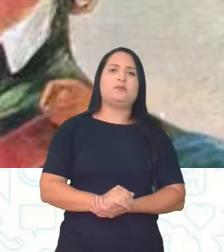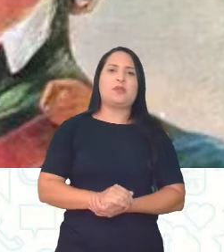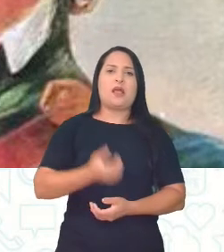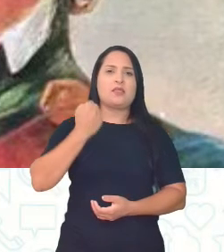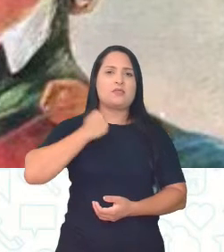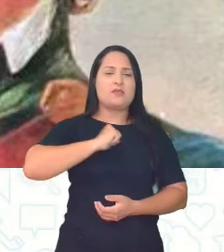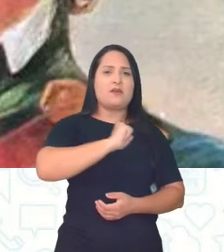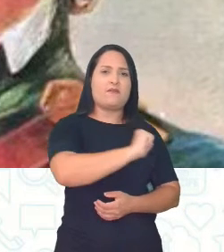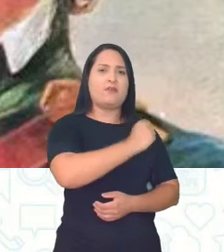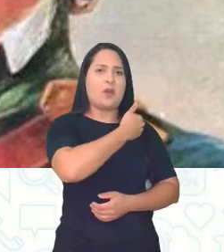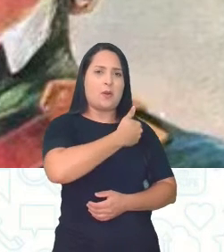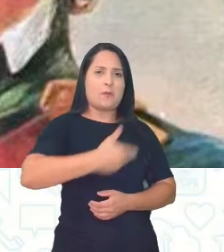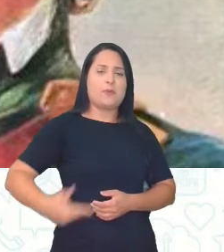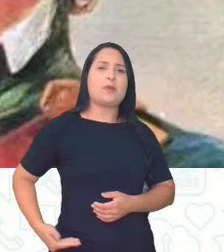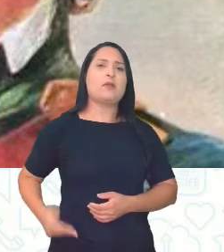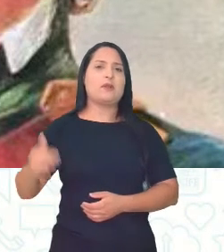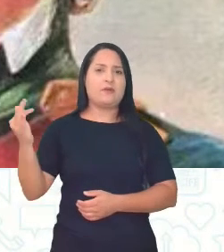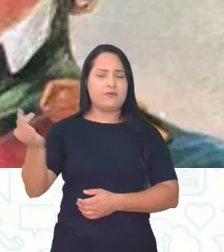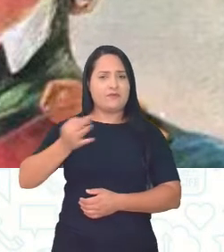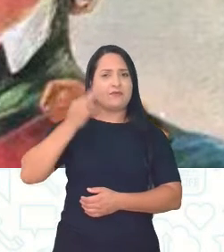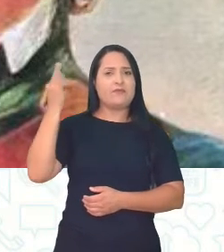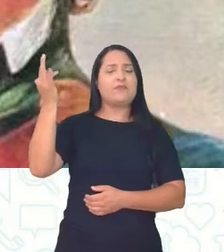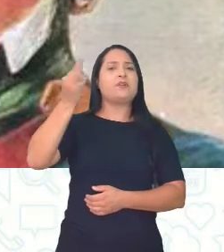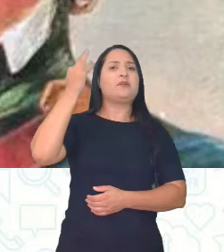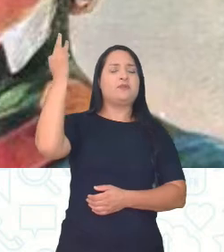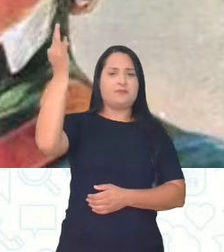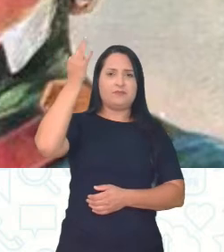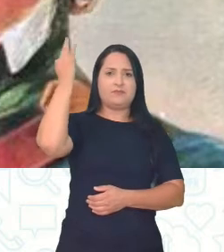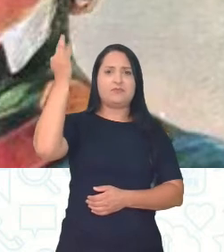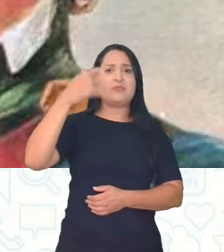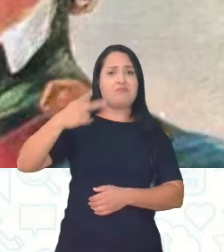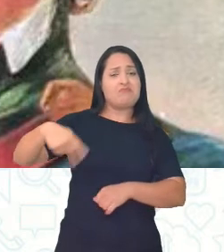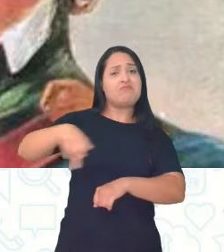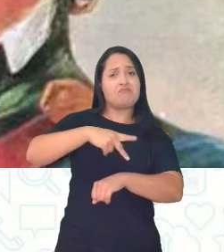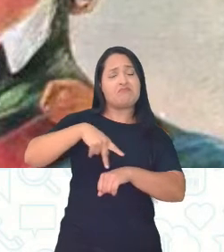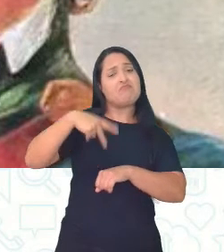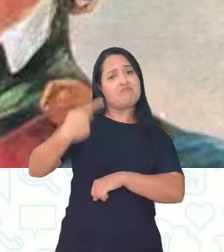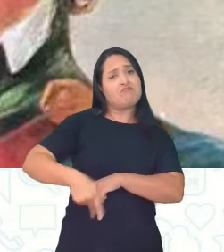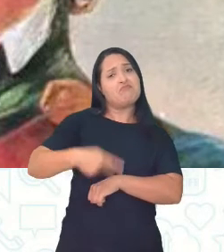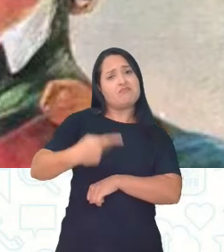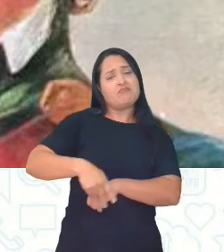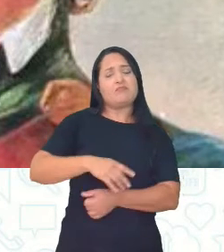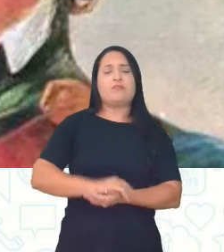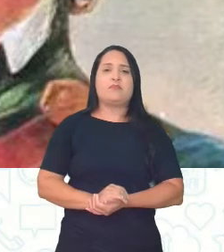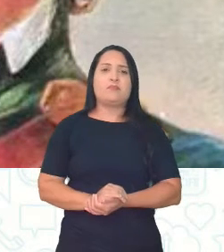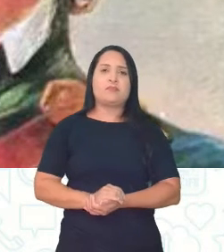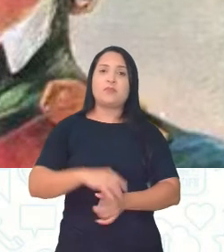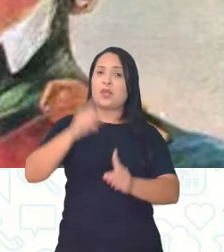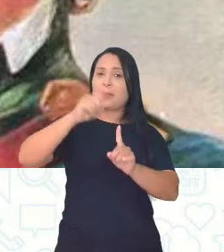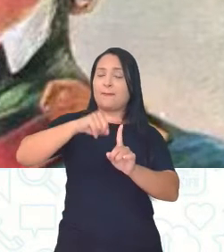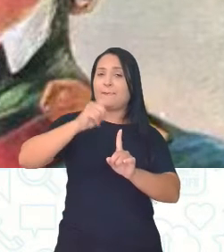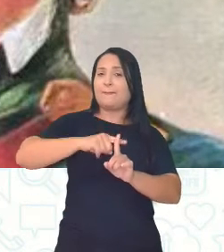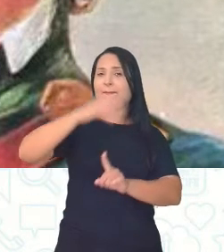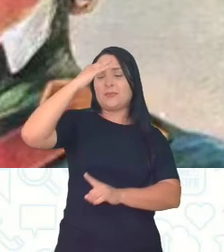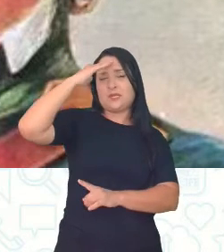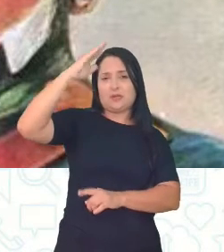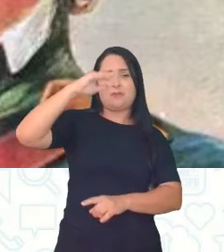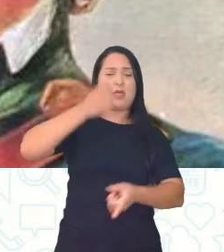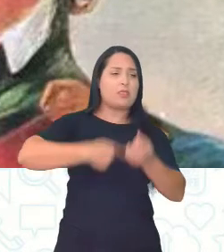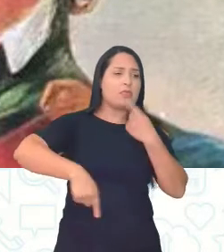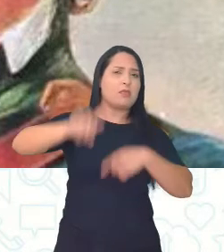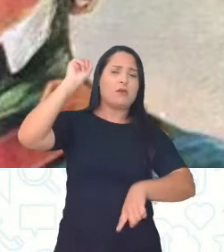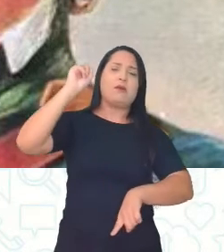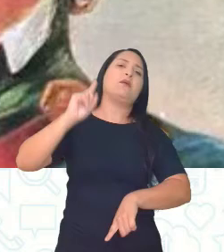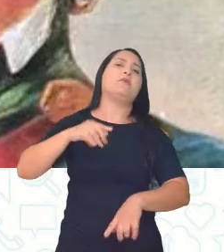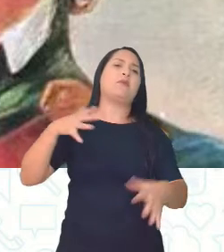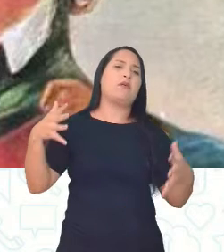defesa de uma república federalista para o país, né? Então, o motivo principal, né, dessas revoltas,